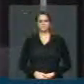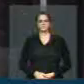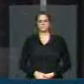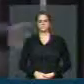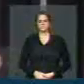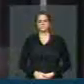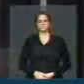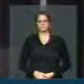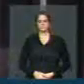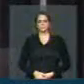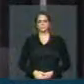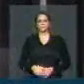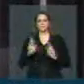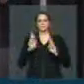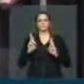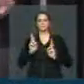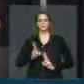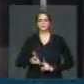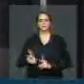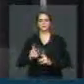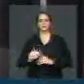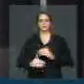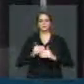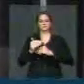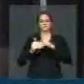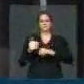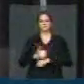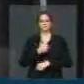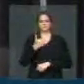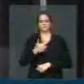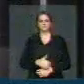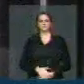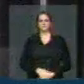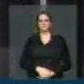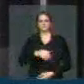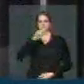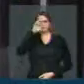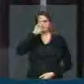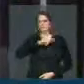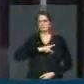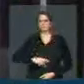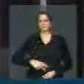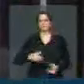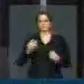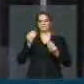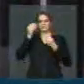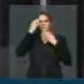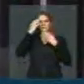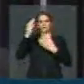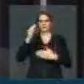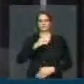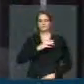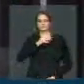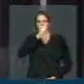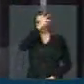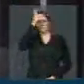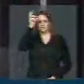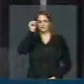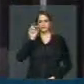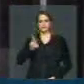segunda-feira continue avançando rumo à modernidade. Senhor presidente, muito obrigado. Senhor prefeito Ricardo